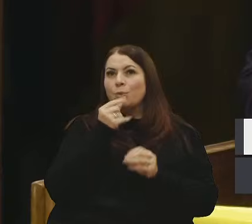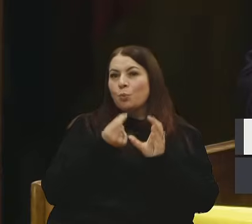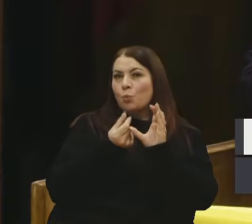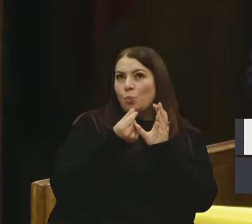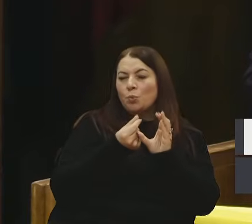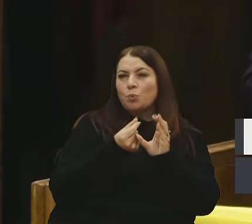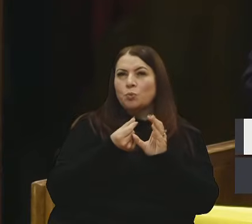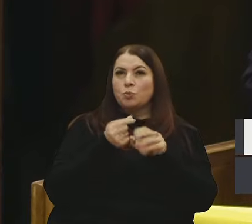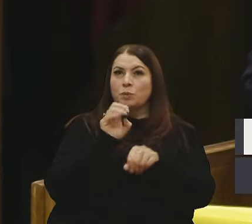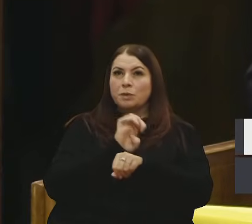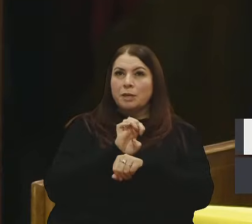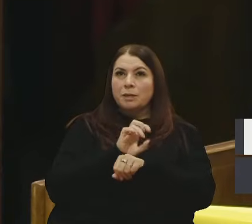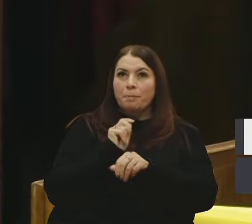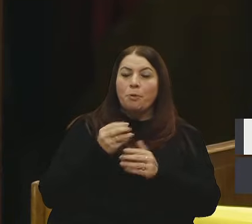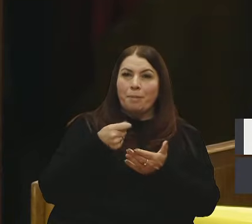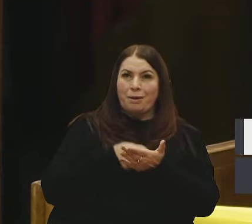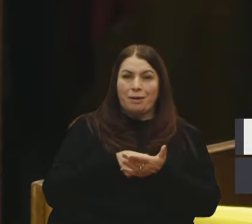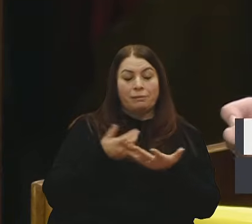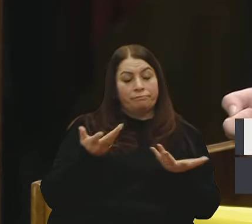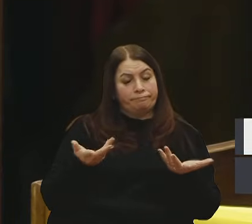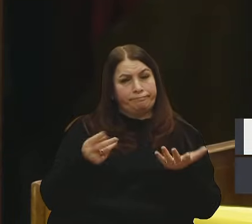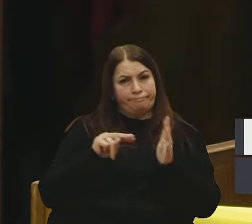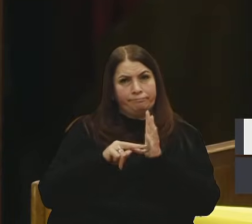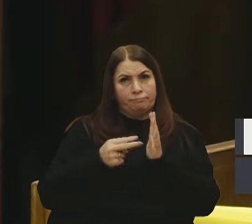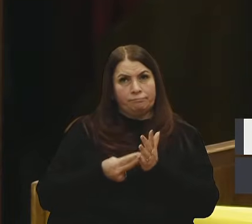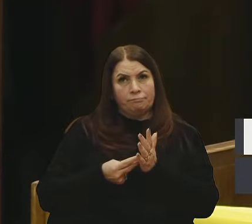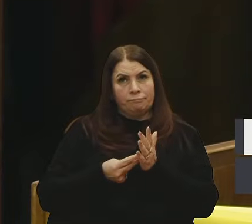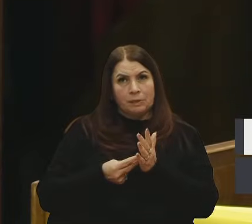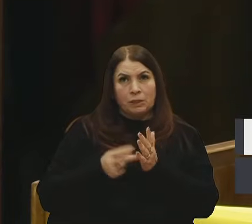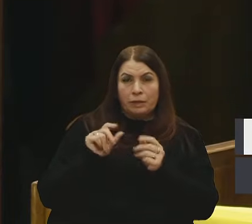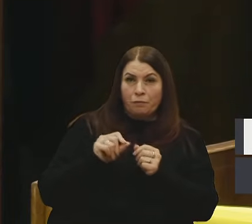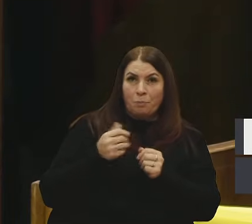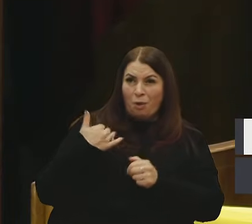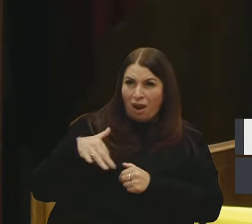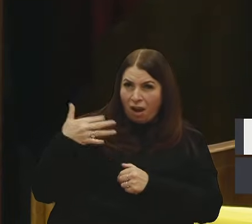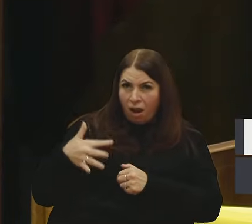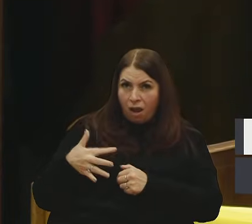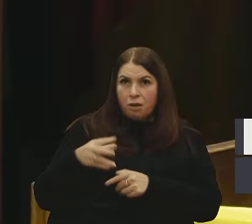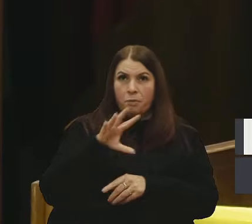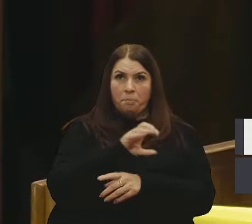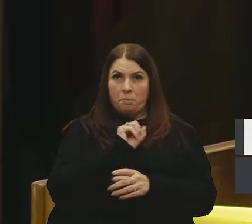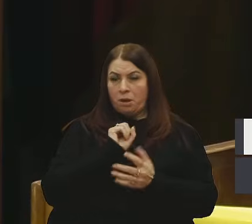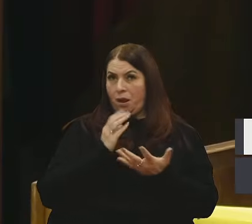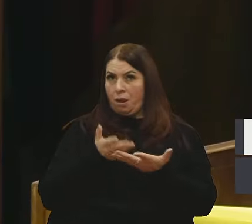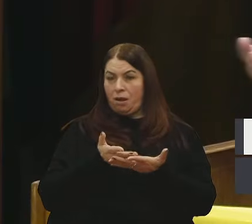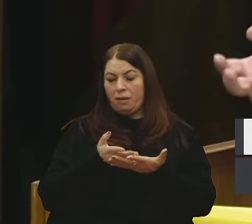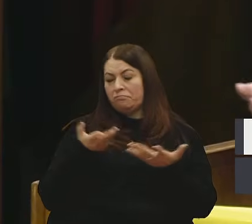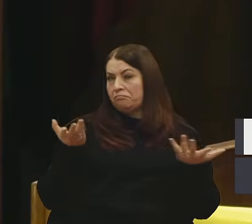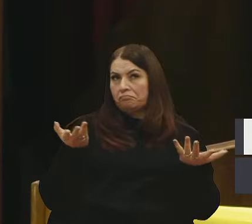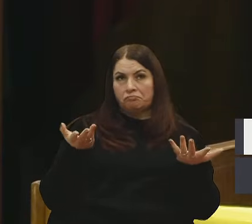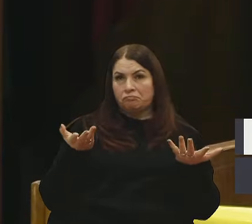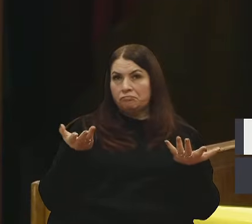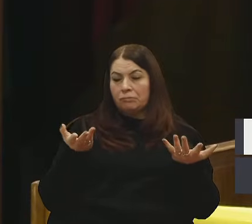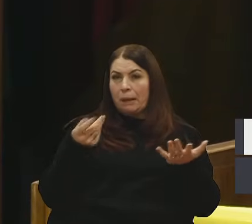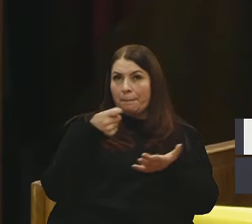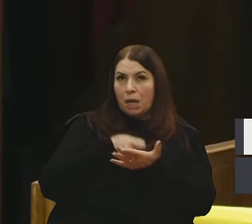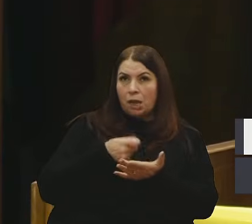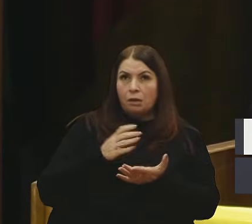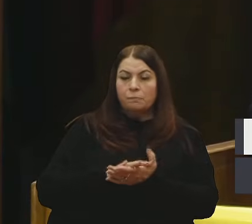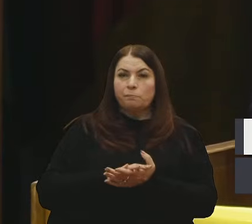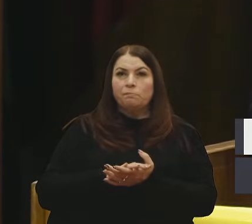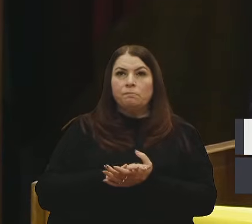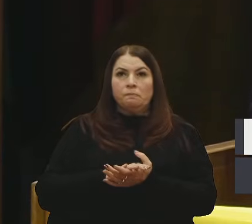e se o Estado pode recompor. Ou seja, se for muito caro pegar e